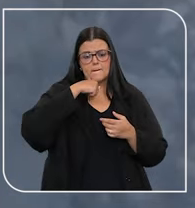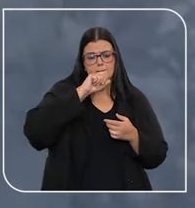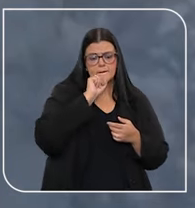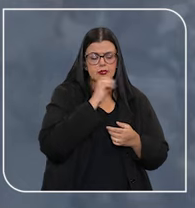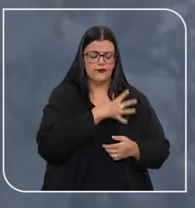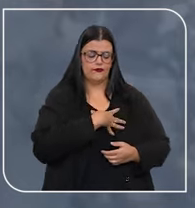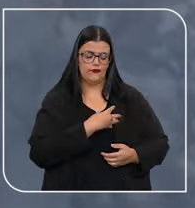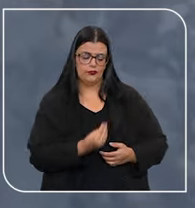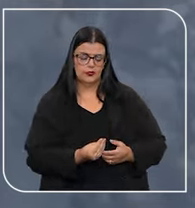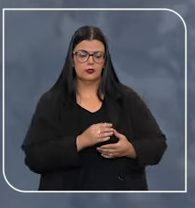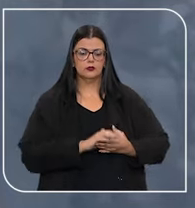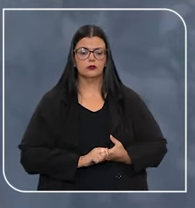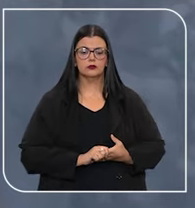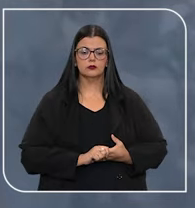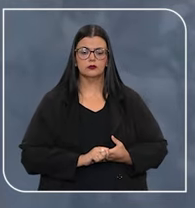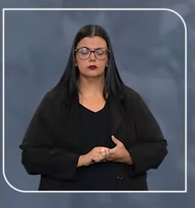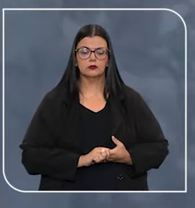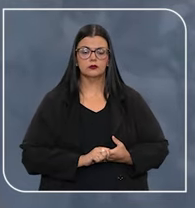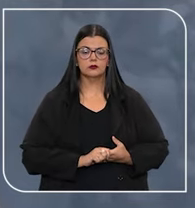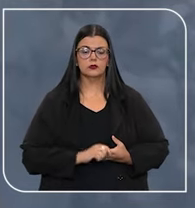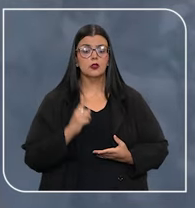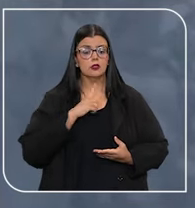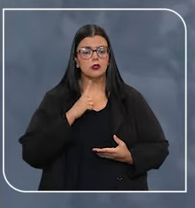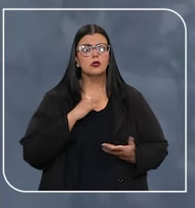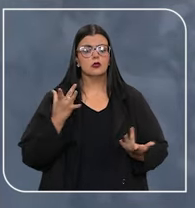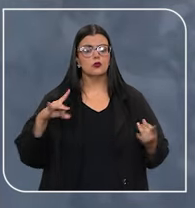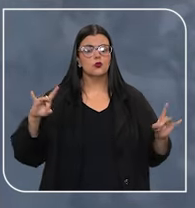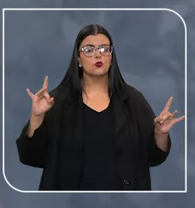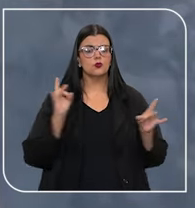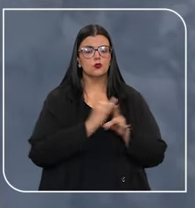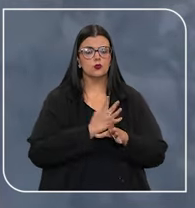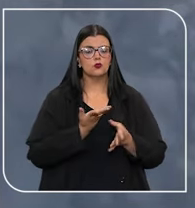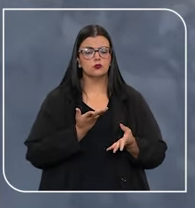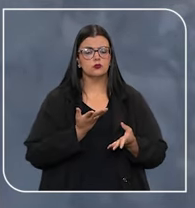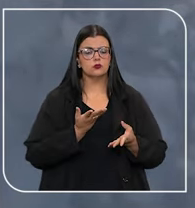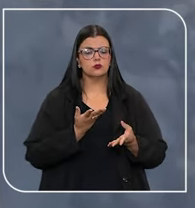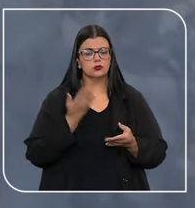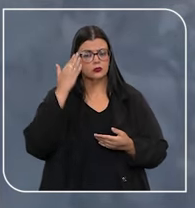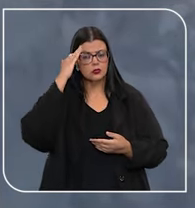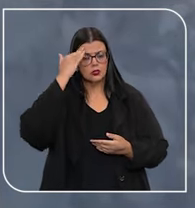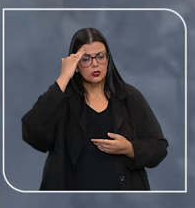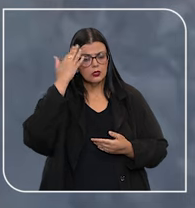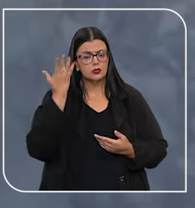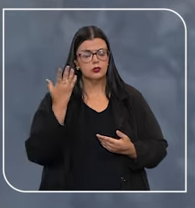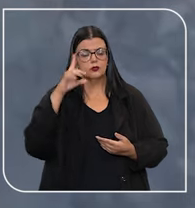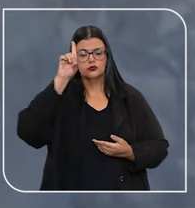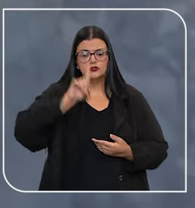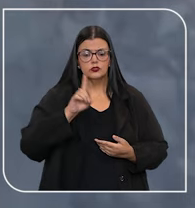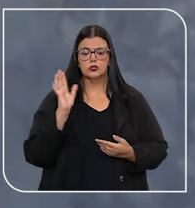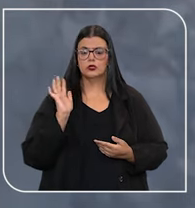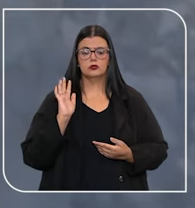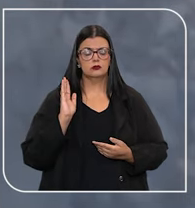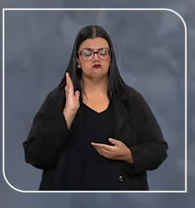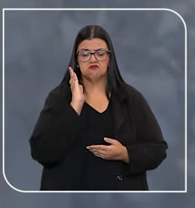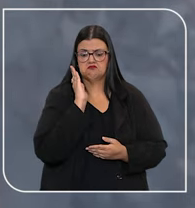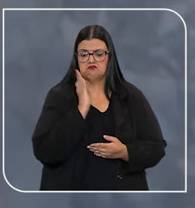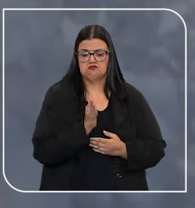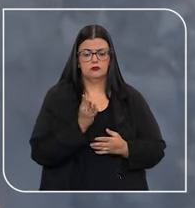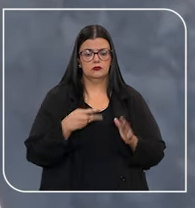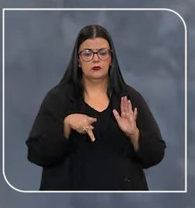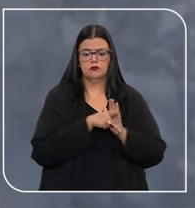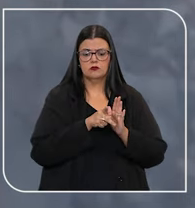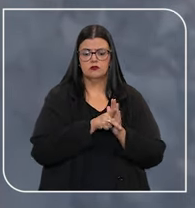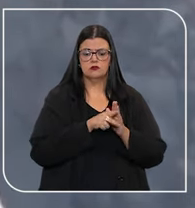desenvolvendo essa relação mãe e filho então basicamente acho que a gente pode até eh concluir e que o o direito mais simples e